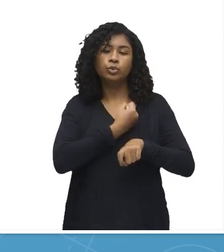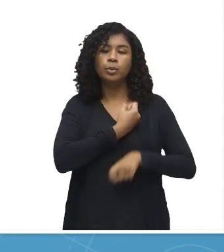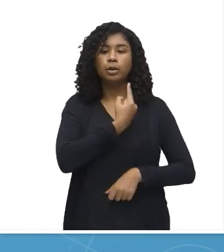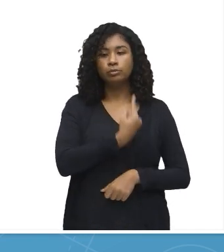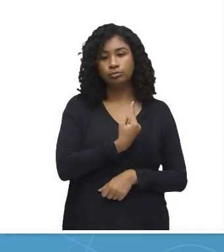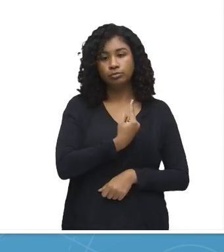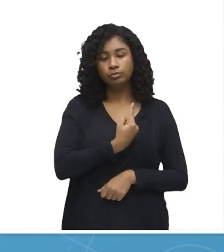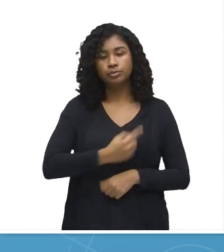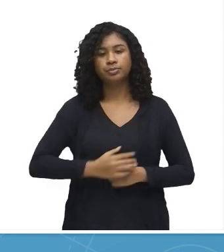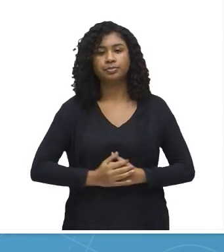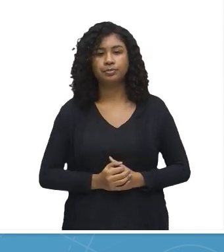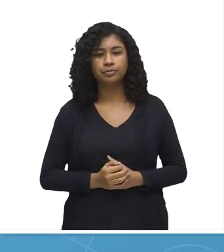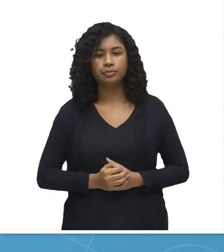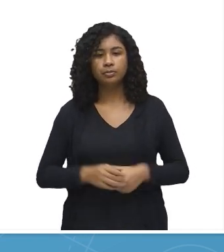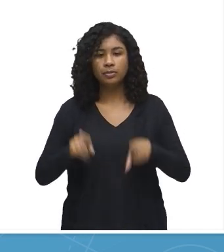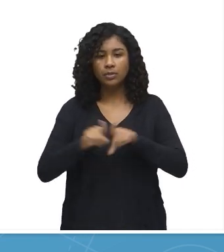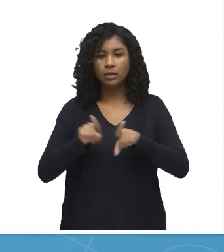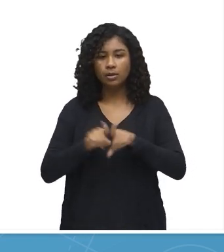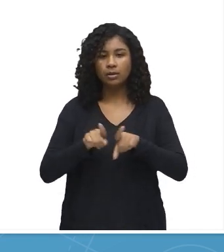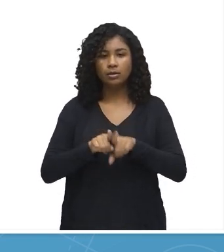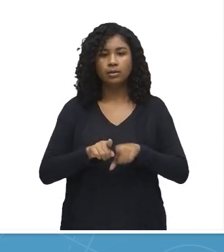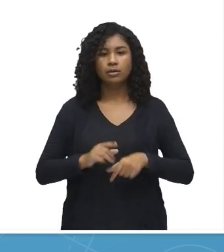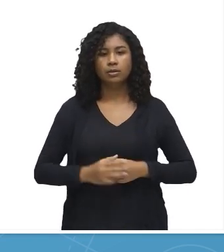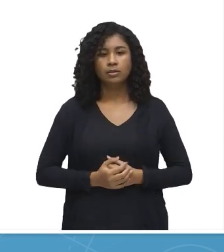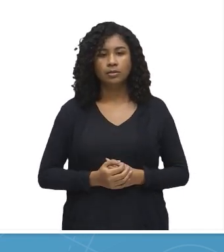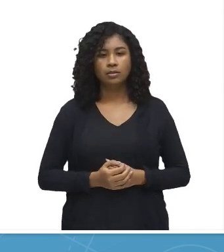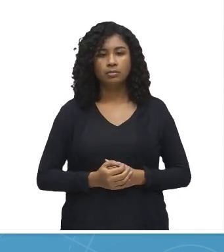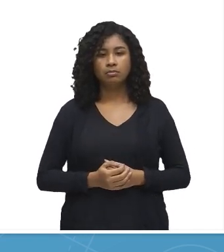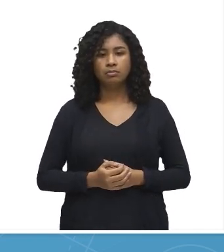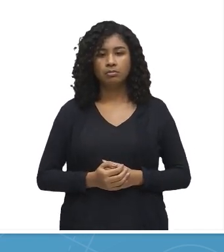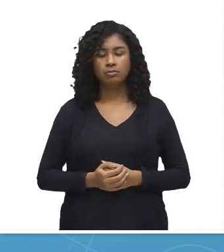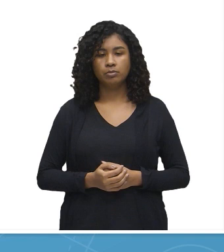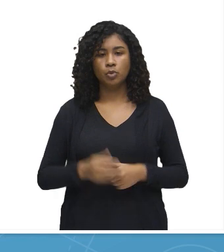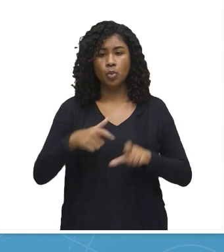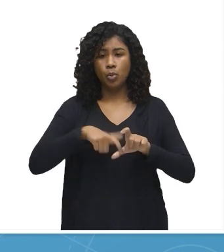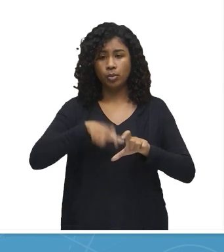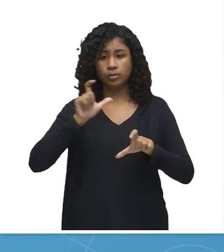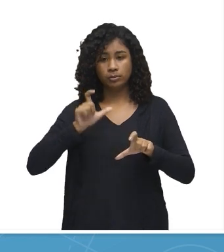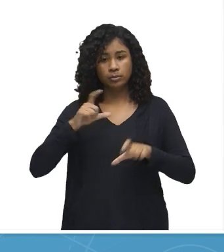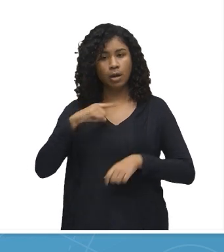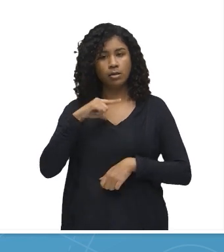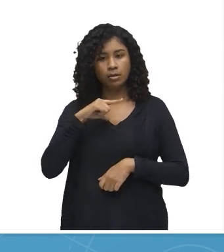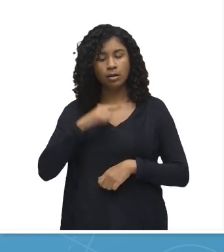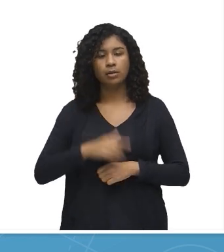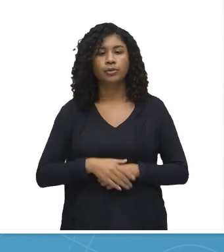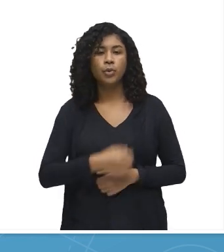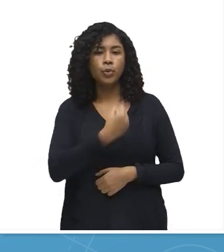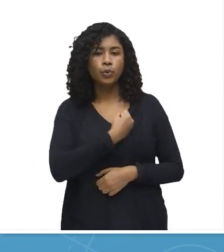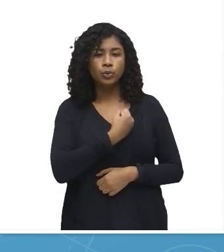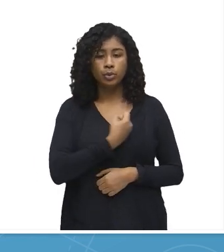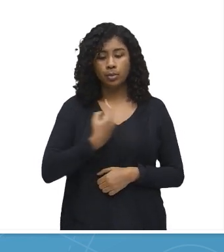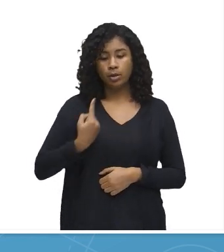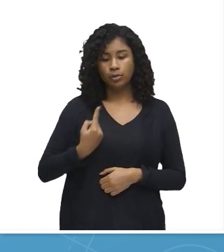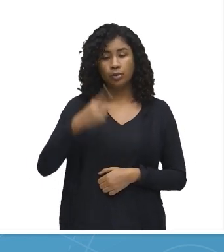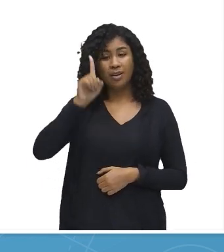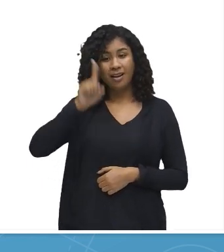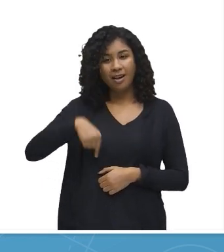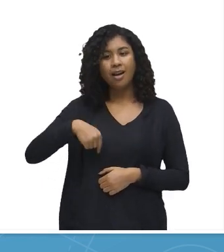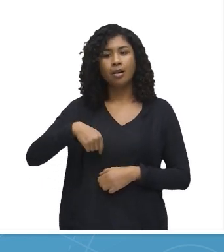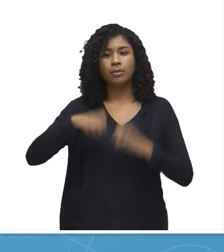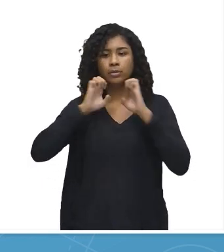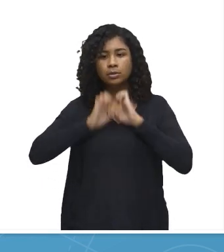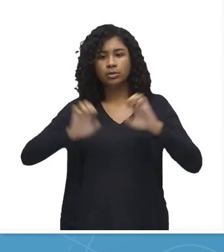temos ainda o termo independente. Então vejam que o número 1 é uma equação do segundo